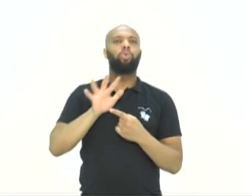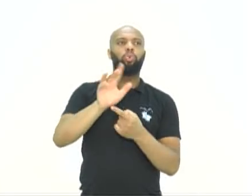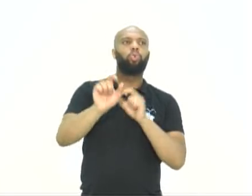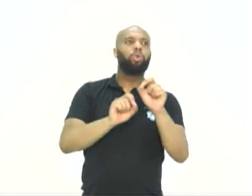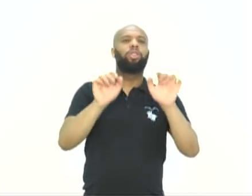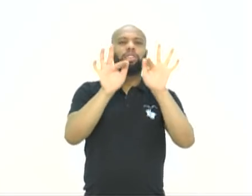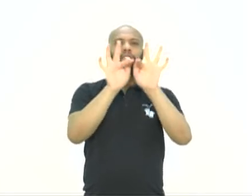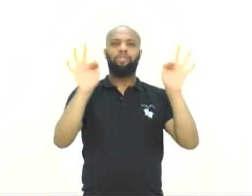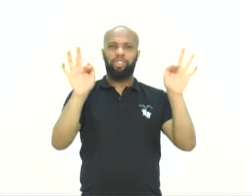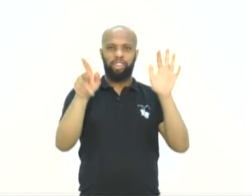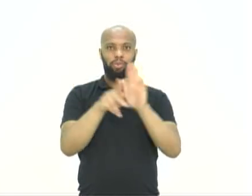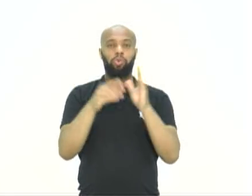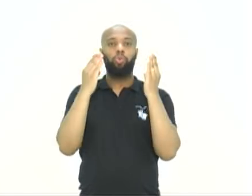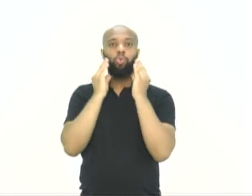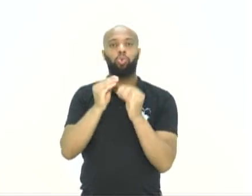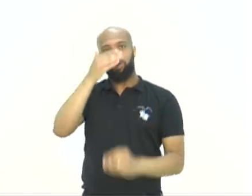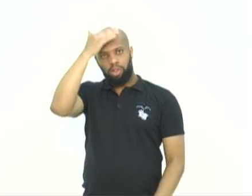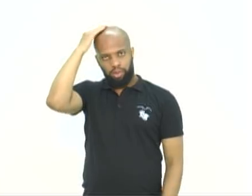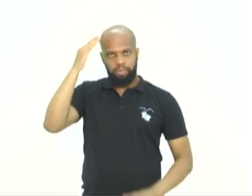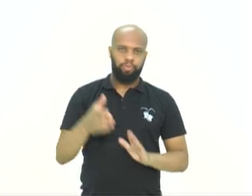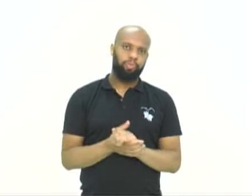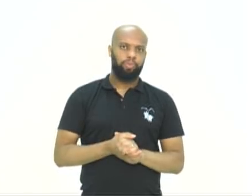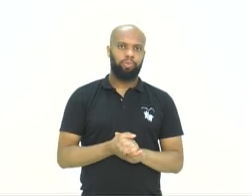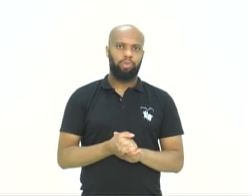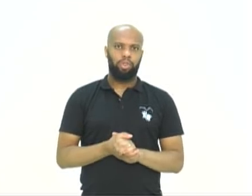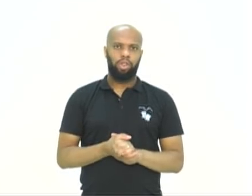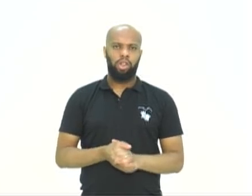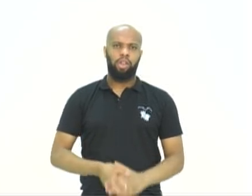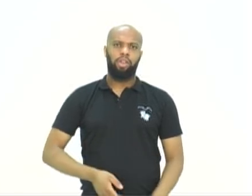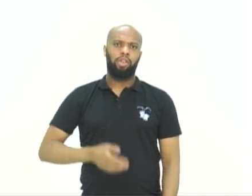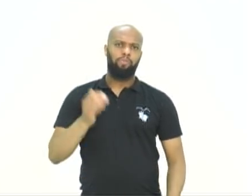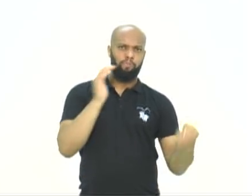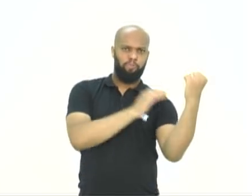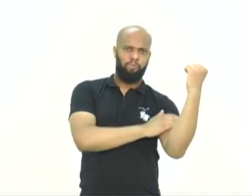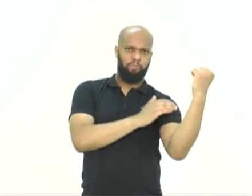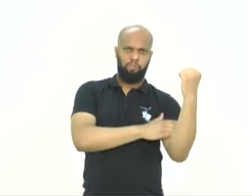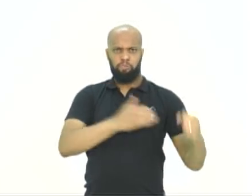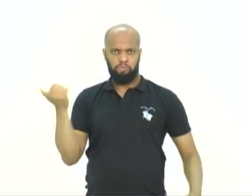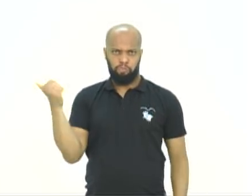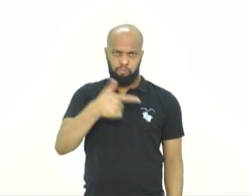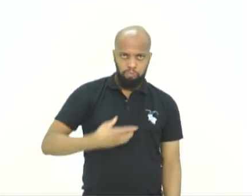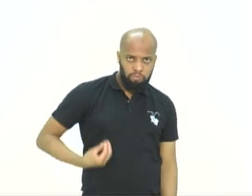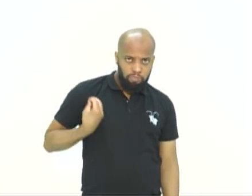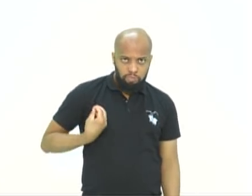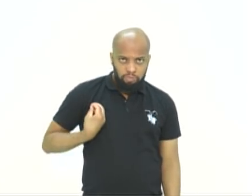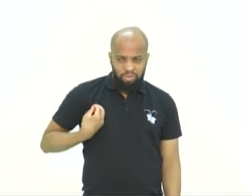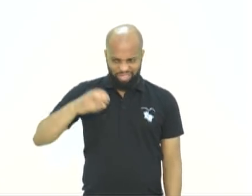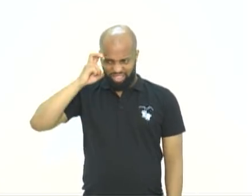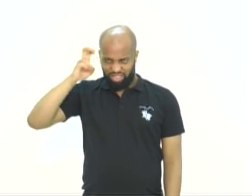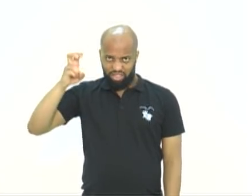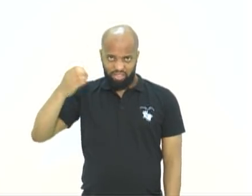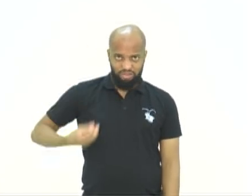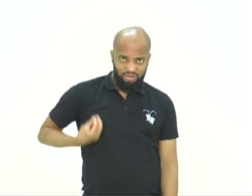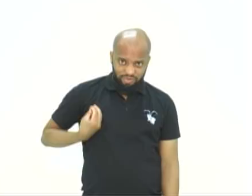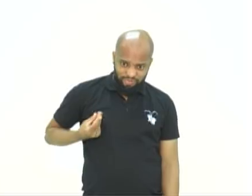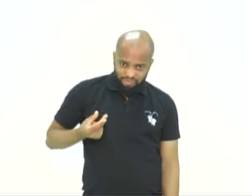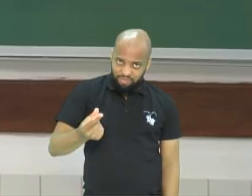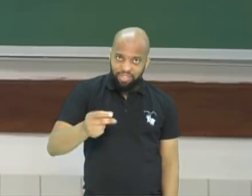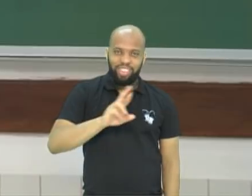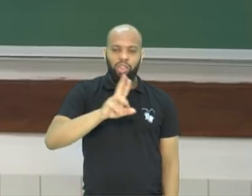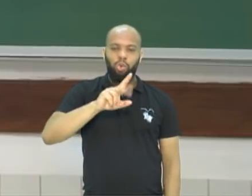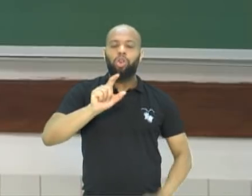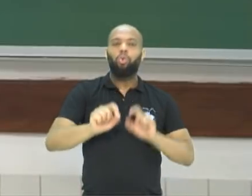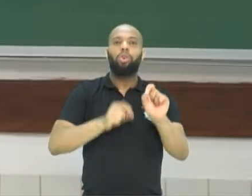uma frase do Darwin que diz assim, ó, não é o mais forte que sobrevive, nem o mais inteligente, mas o que melhor se adapta às